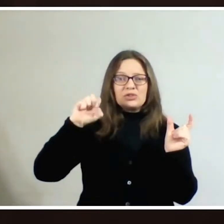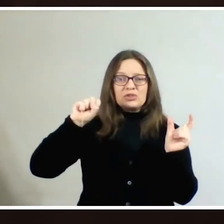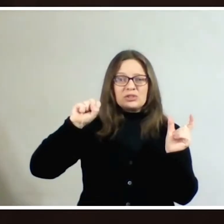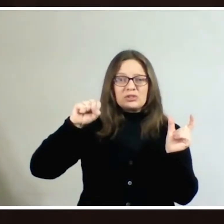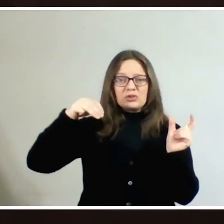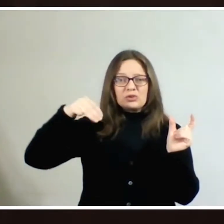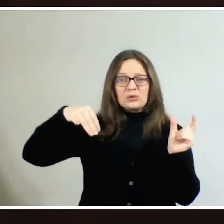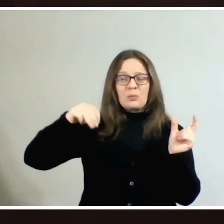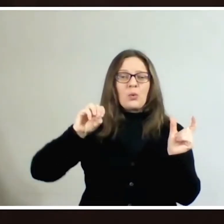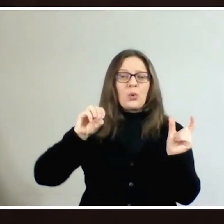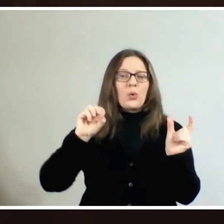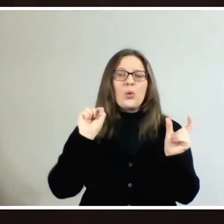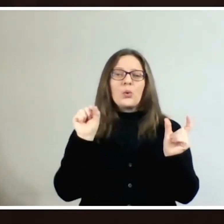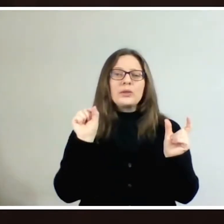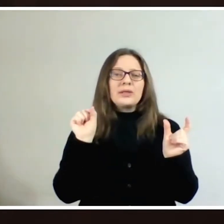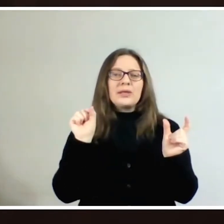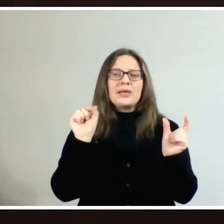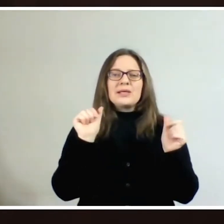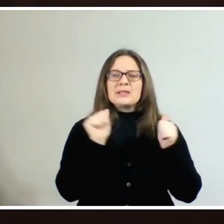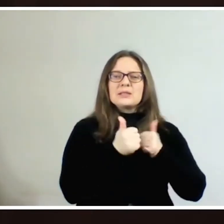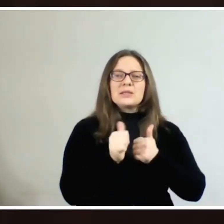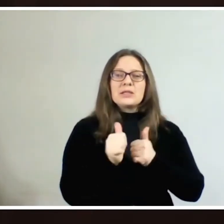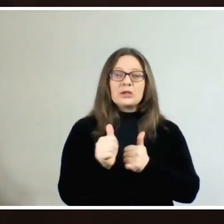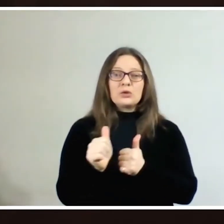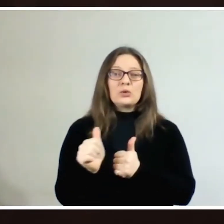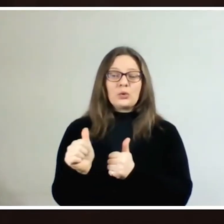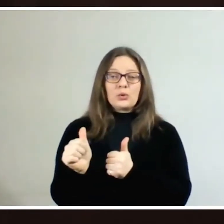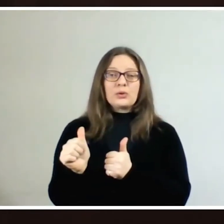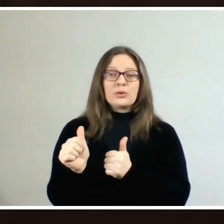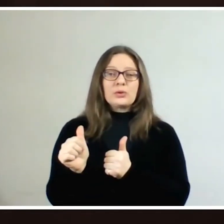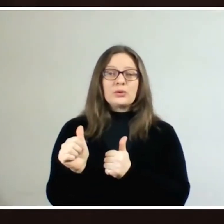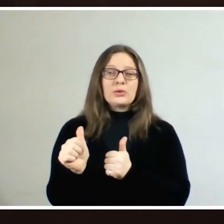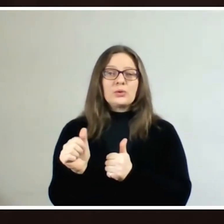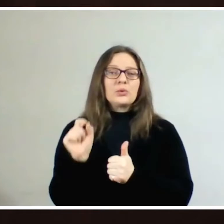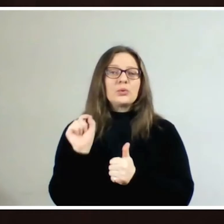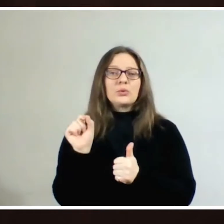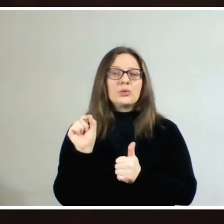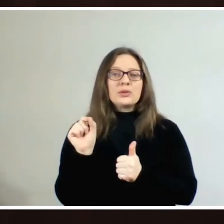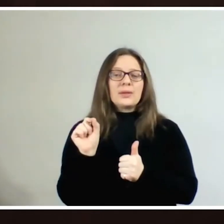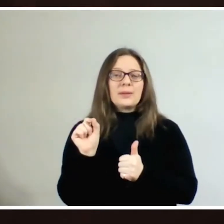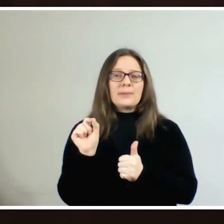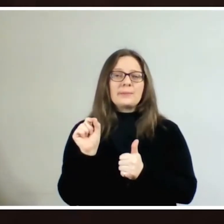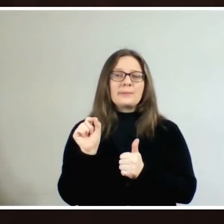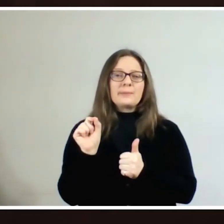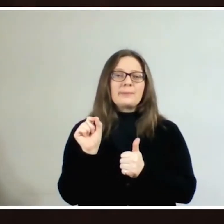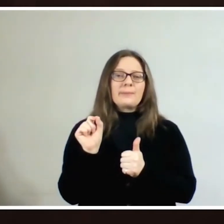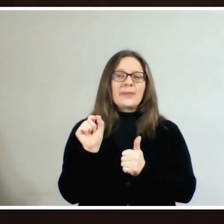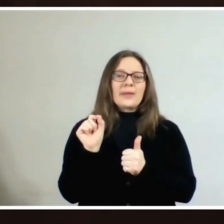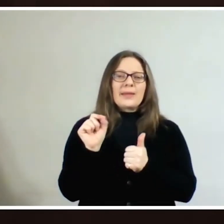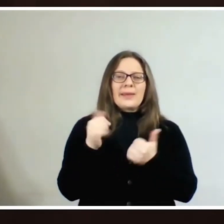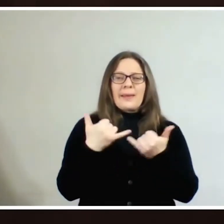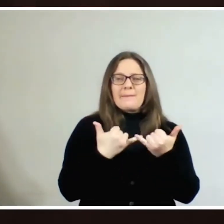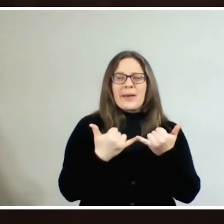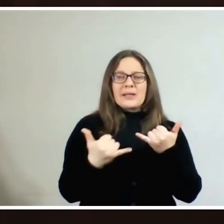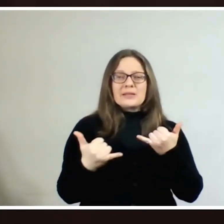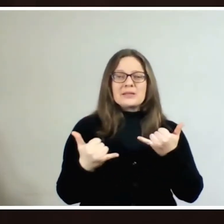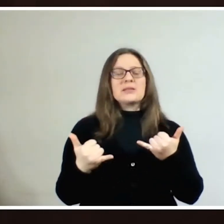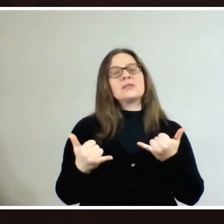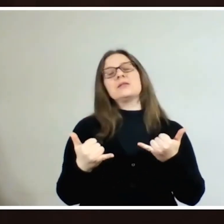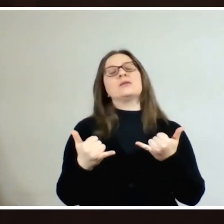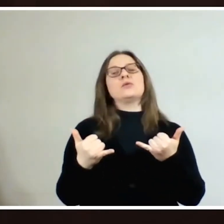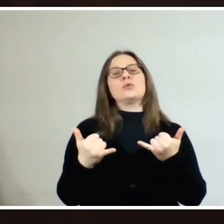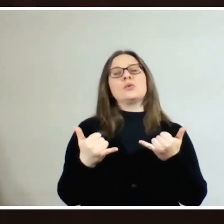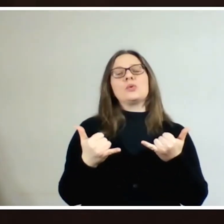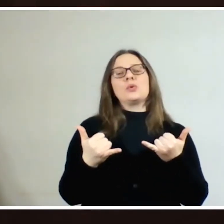seguidores de docetismo, deriva da palavra parecer ou ter a